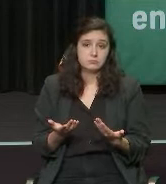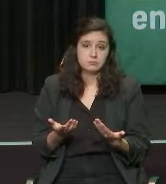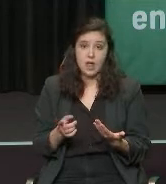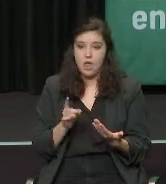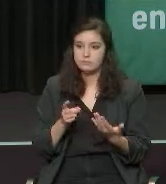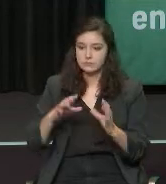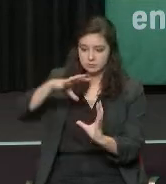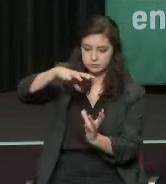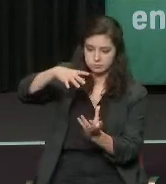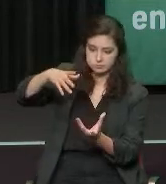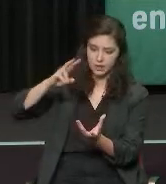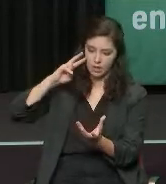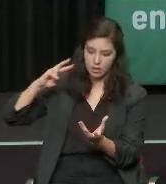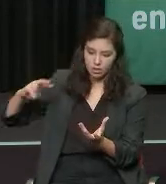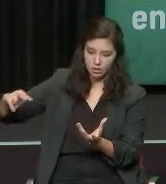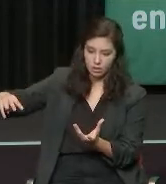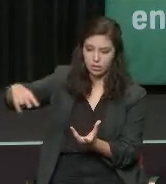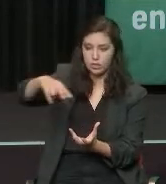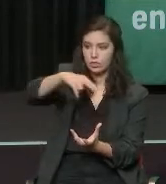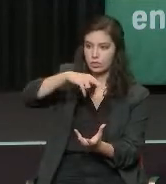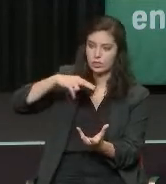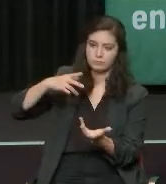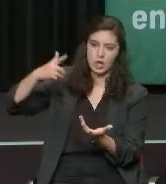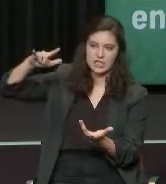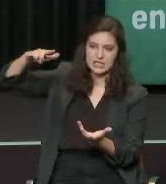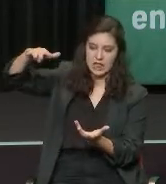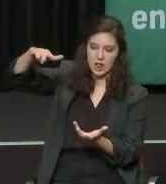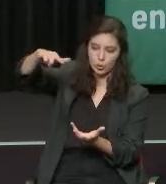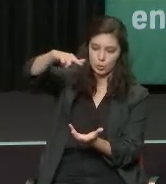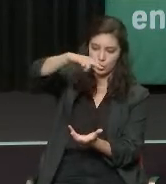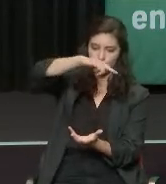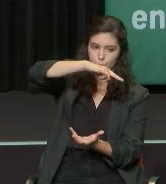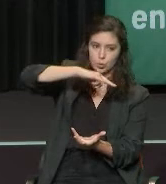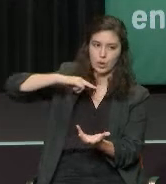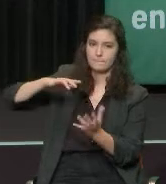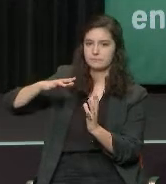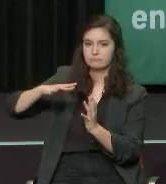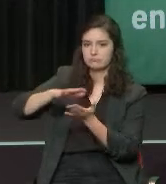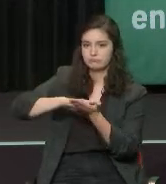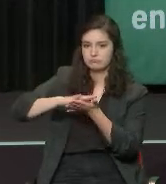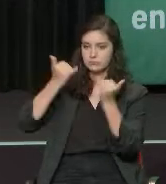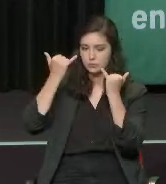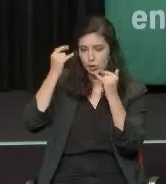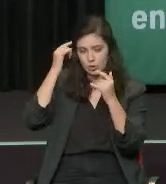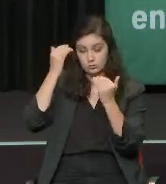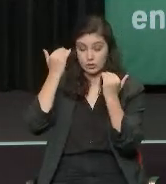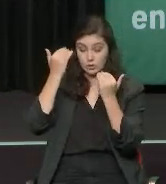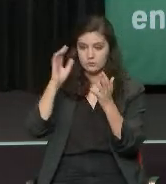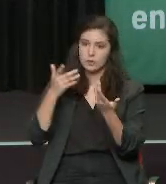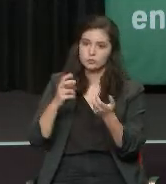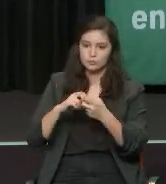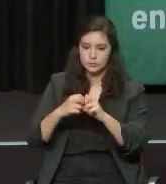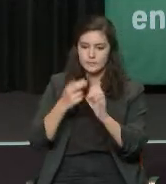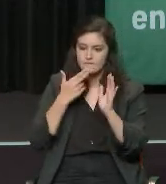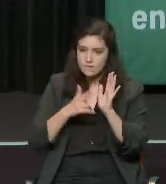Isto é a área da observação da Terra, usando satélites de observação